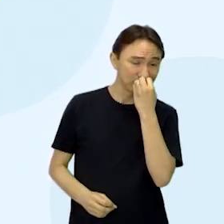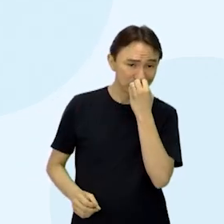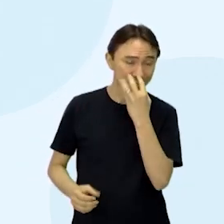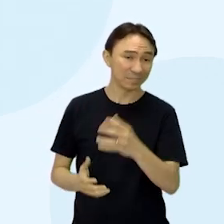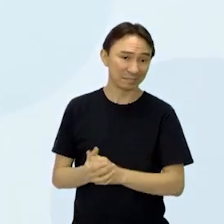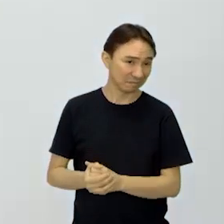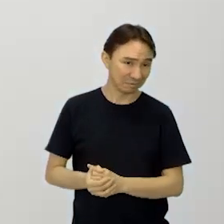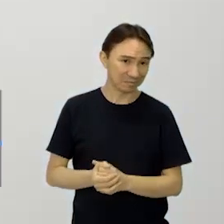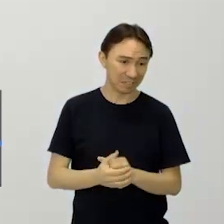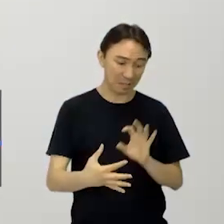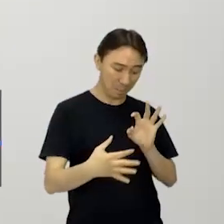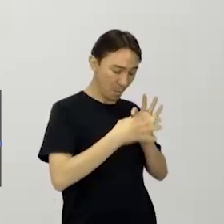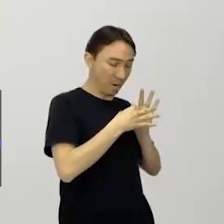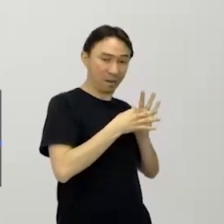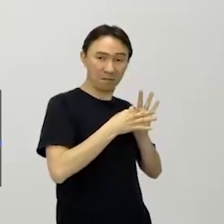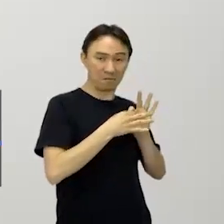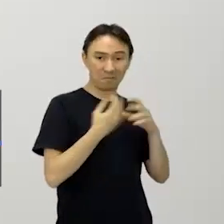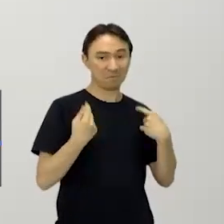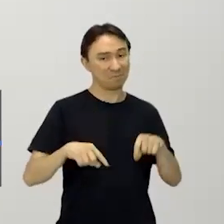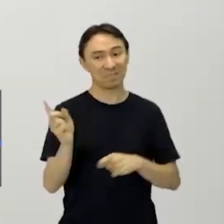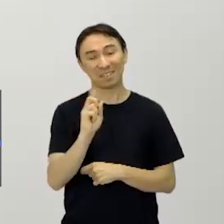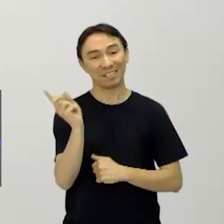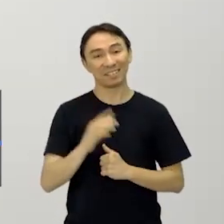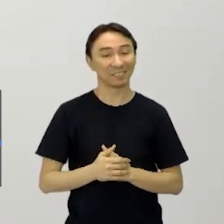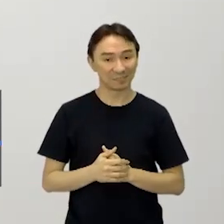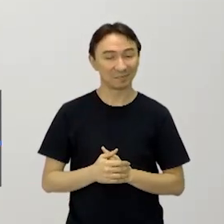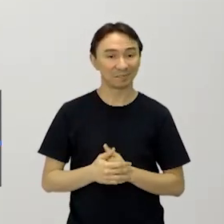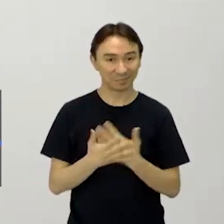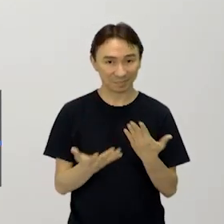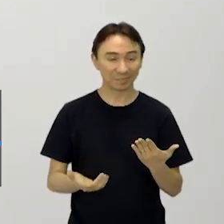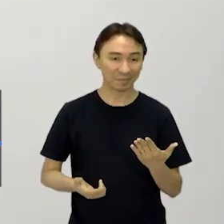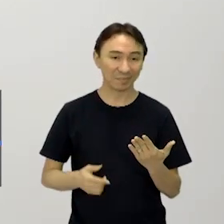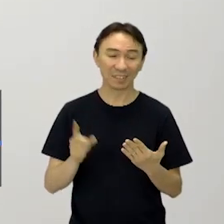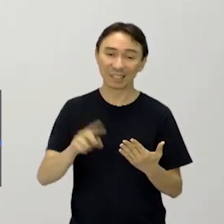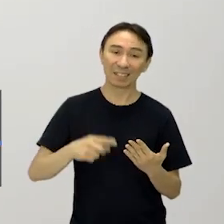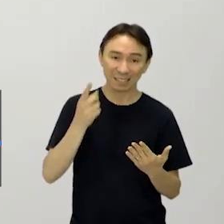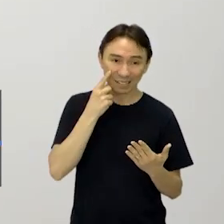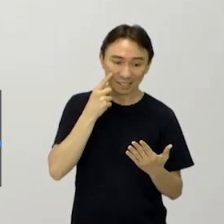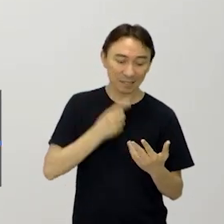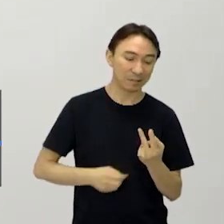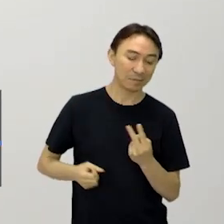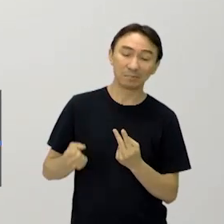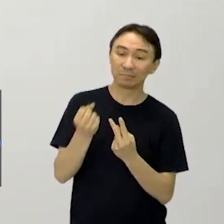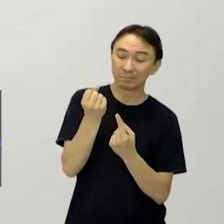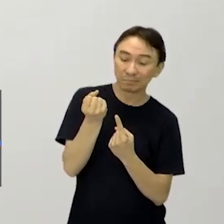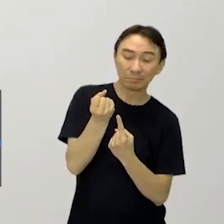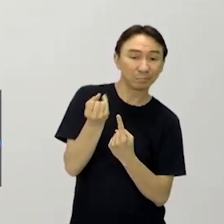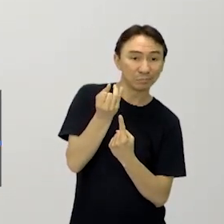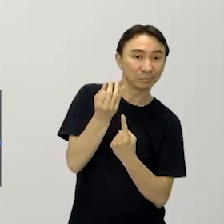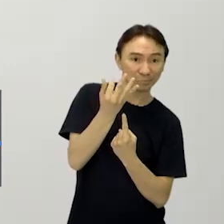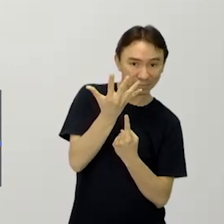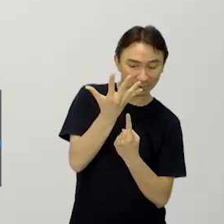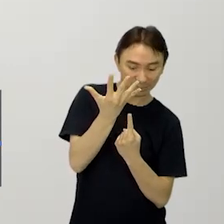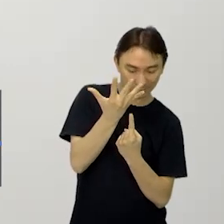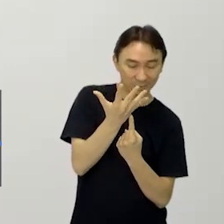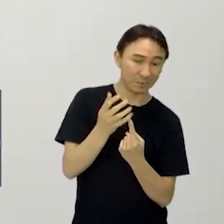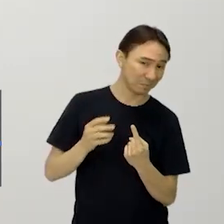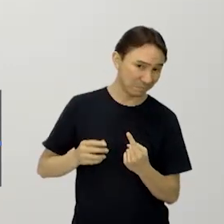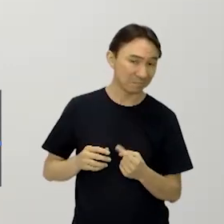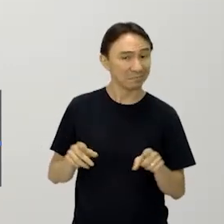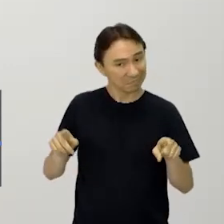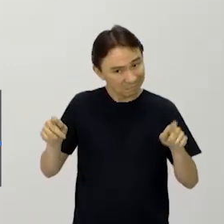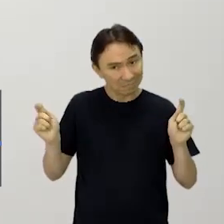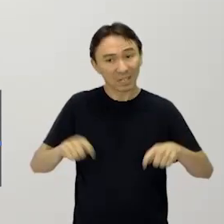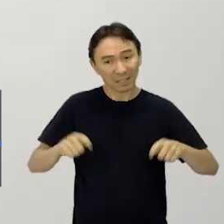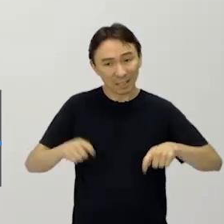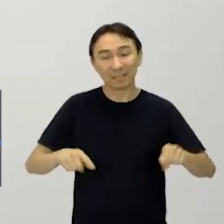de ninguém. Então ela é não recursiva também. As potências, né? Se você manter a base aí, também dá certo, tá? É um outro exemplo de não Show de bola.